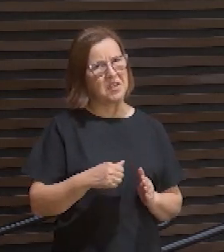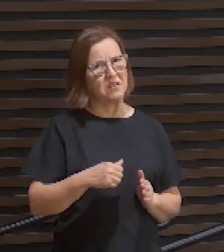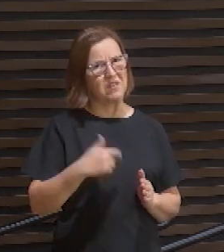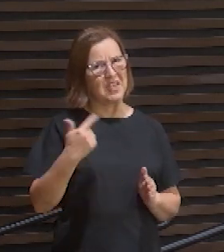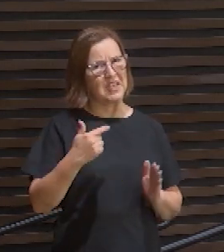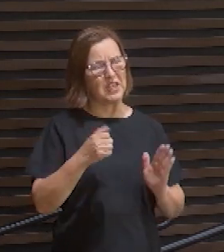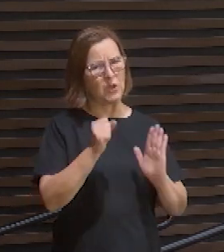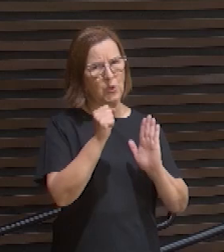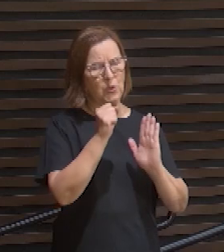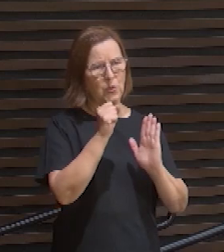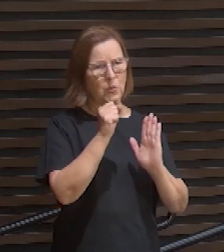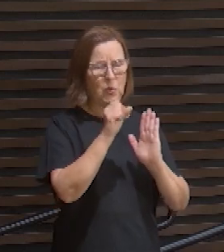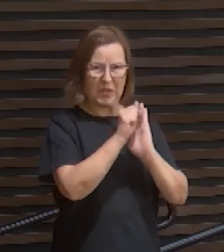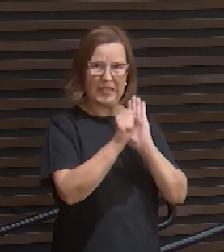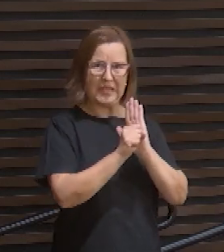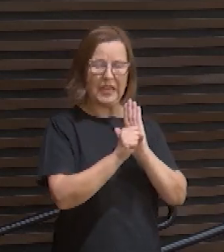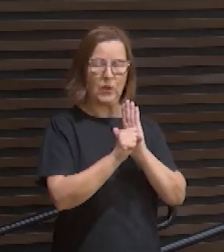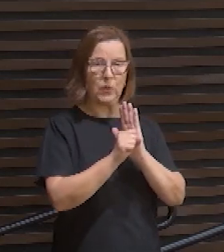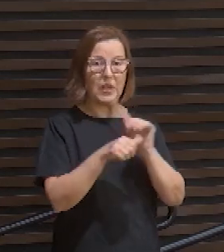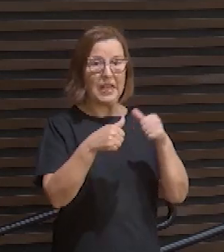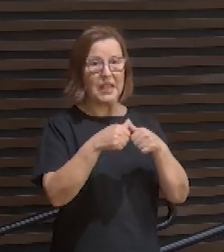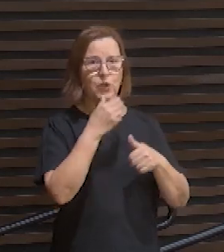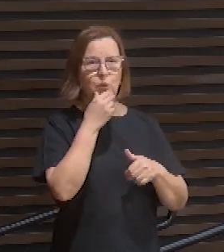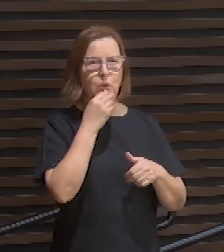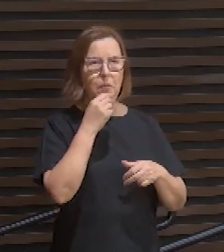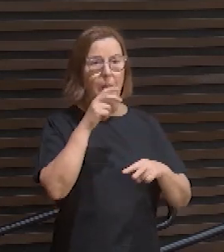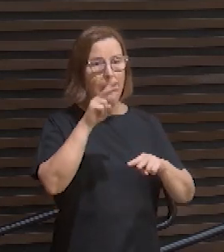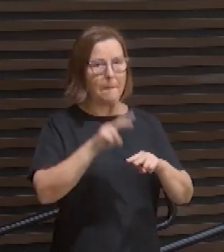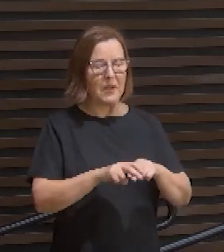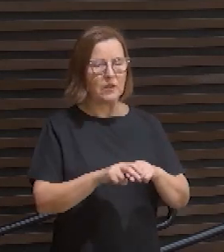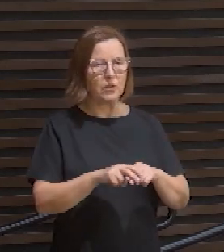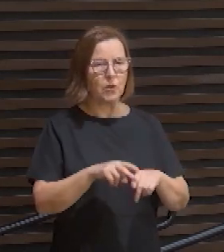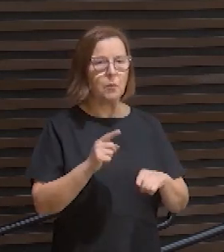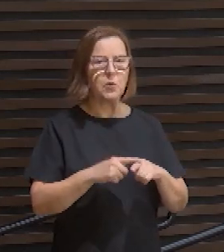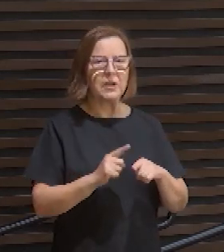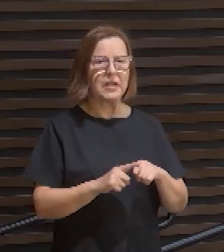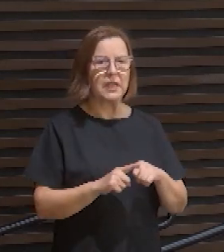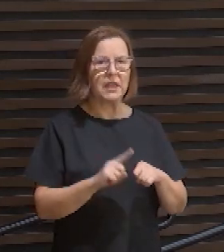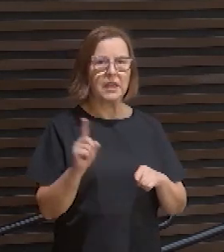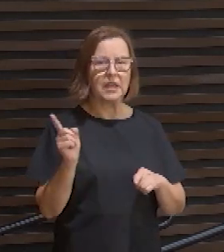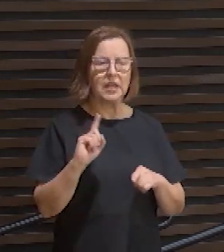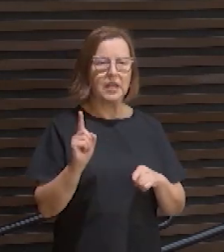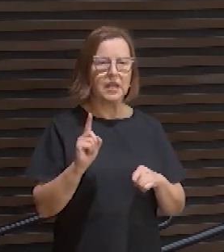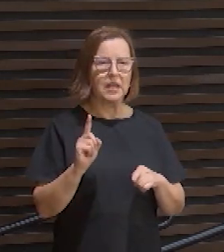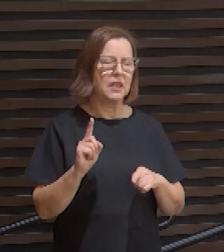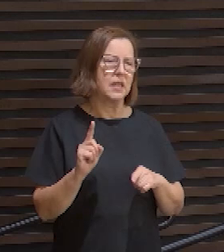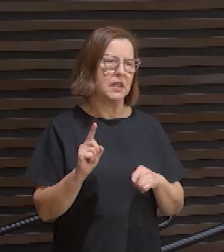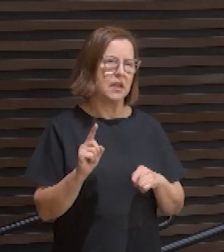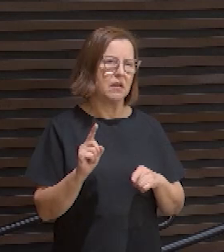preso, porque ele não se curvou ao imperador,